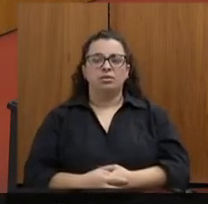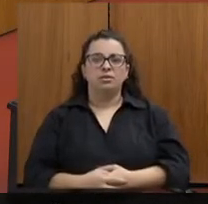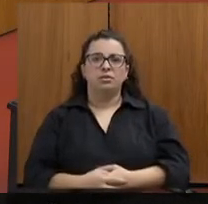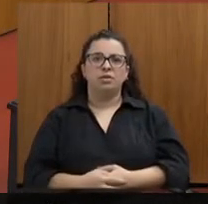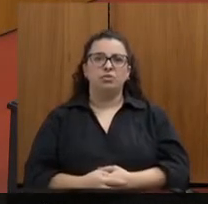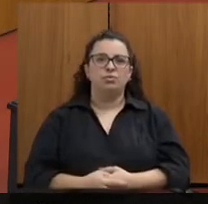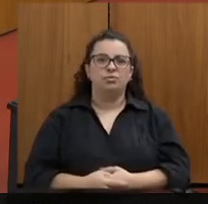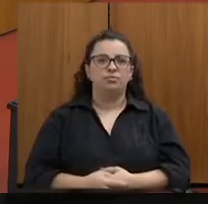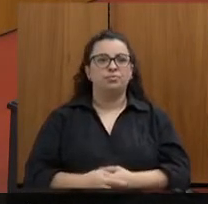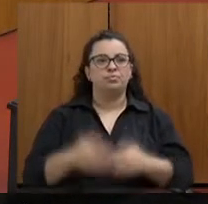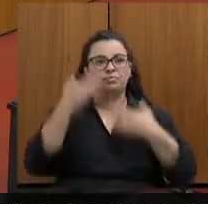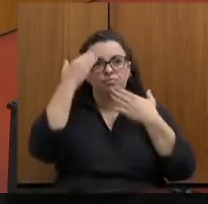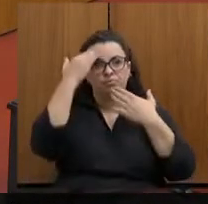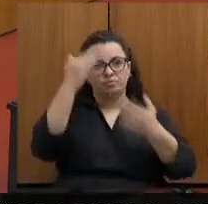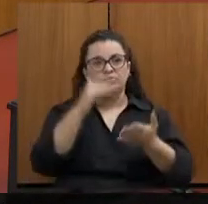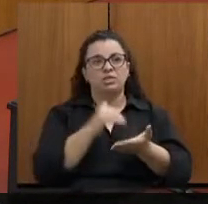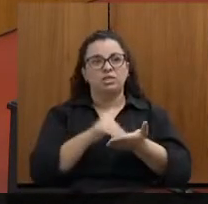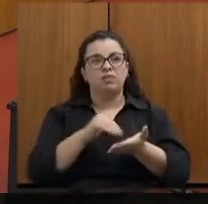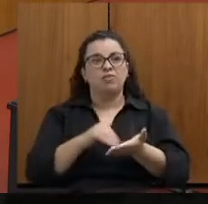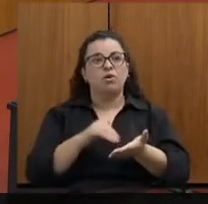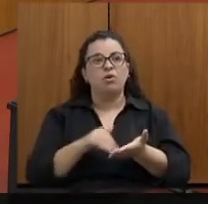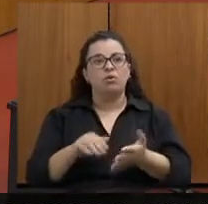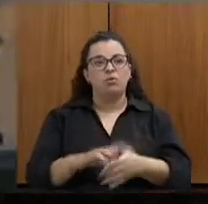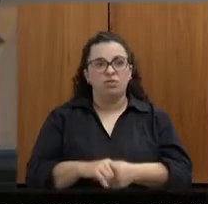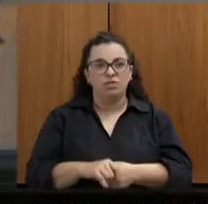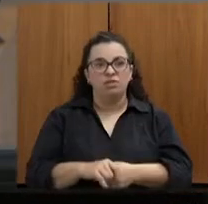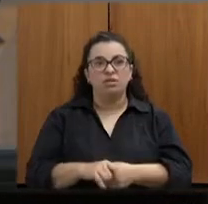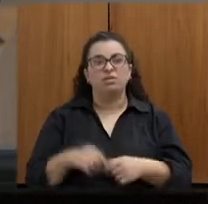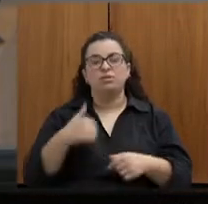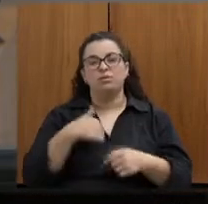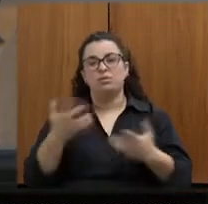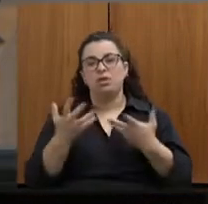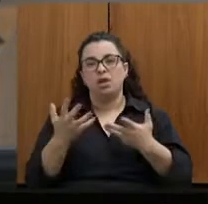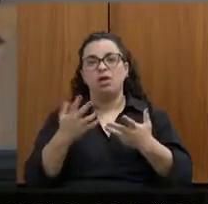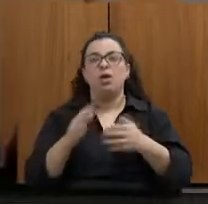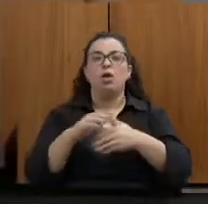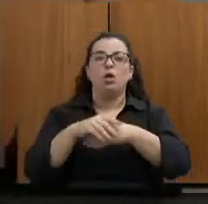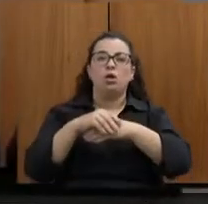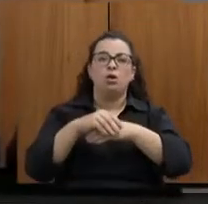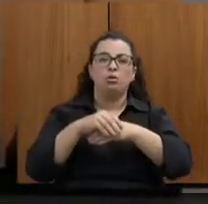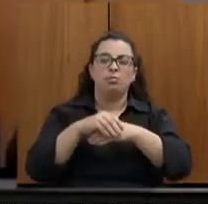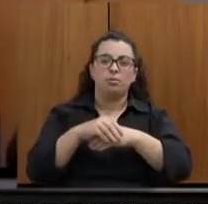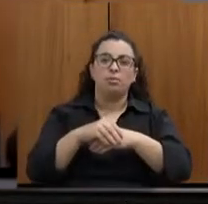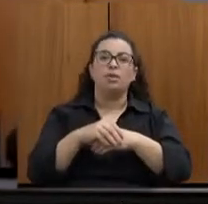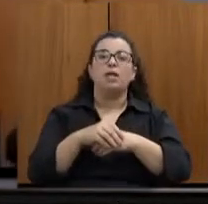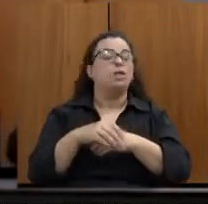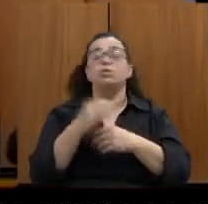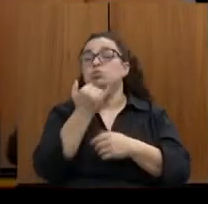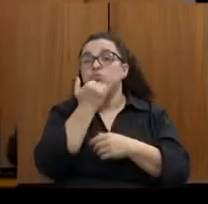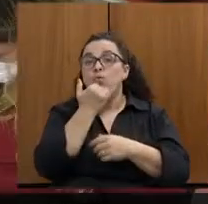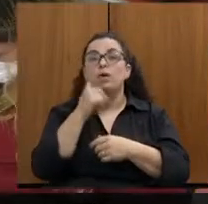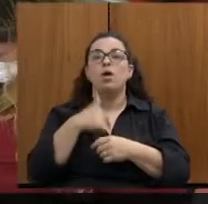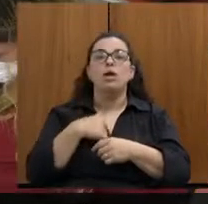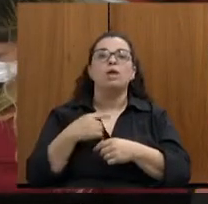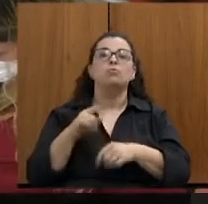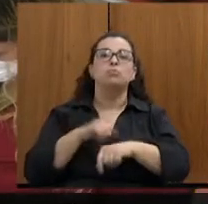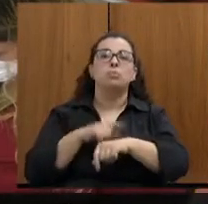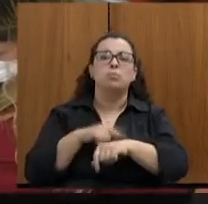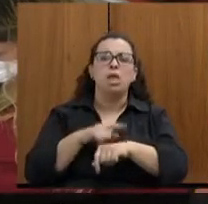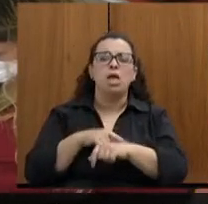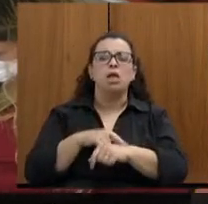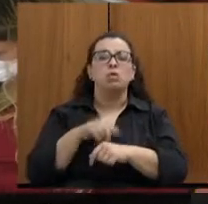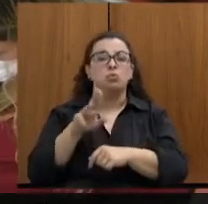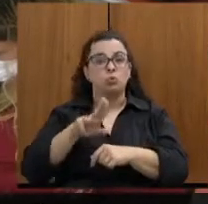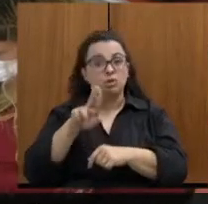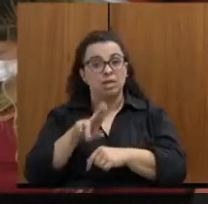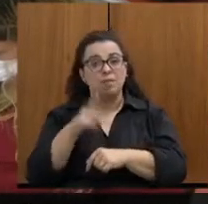Obrigada, secretária. Quero aproveitar aqui a oportunidade para registrar a presença do